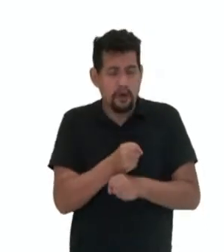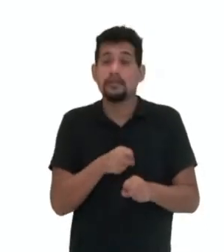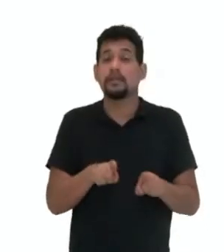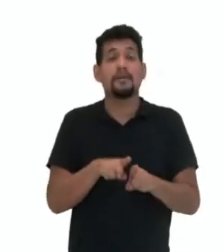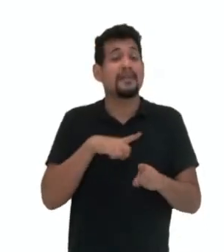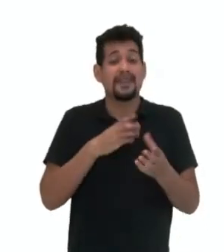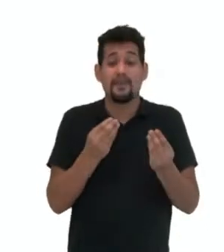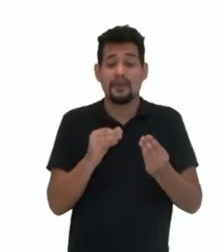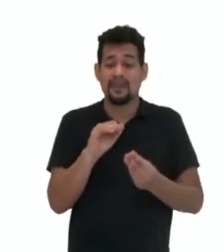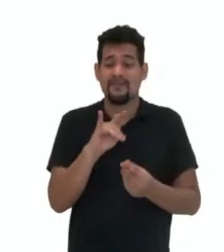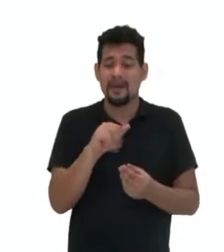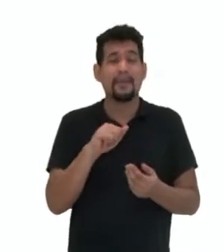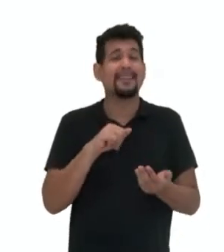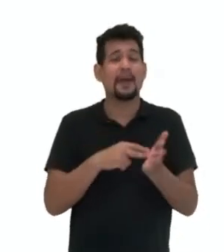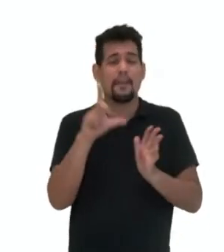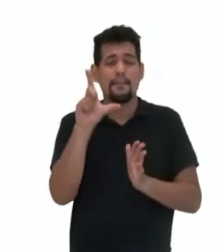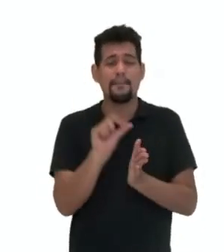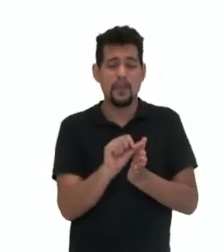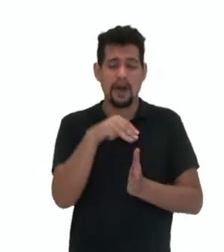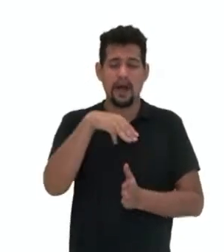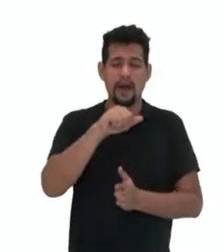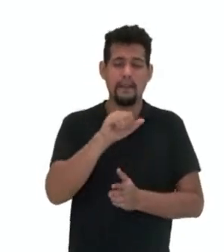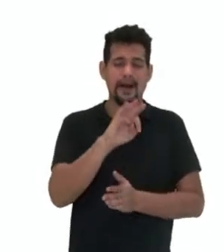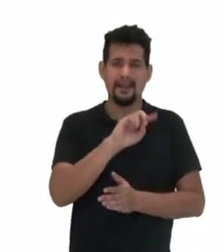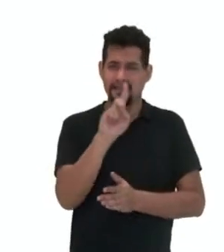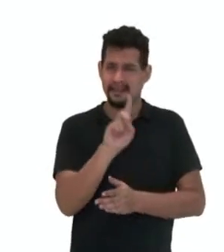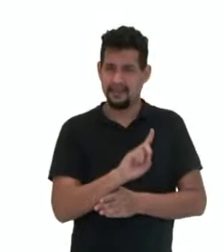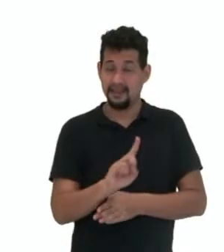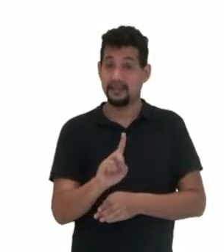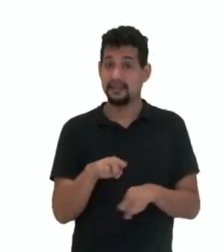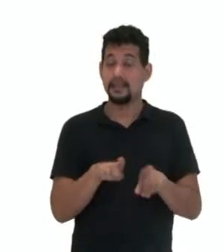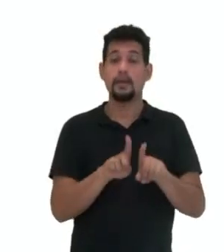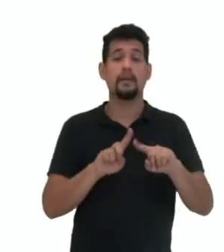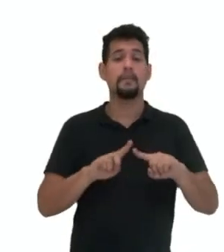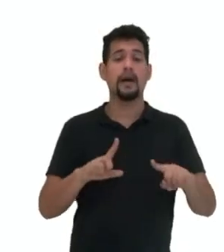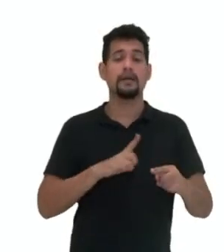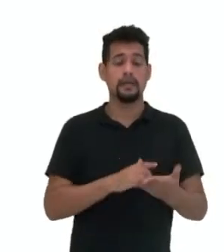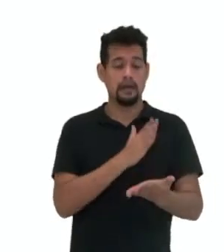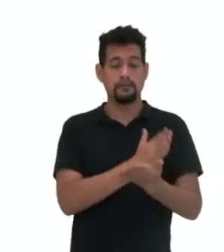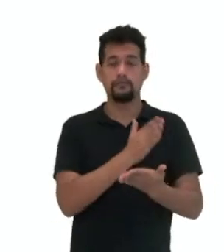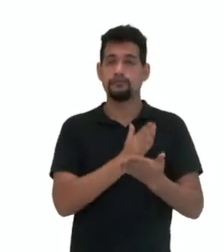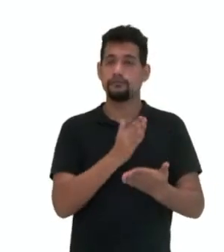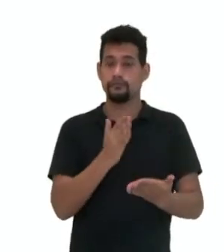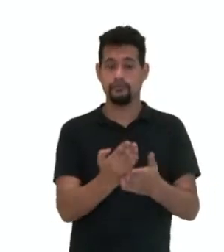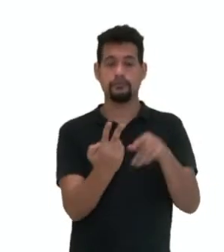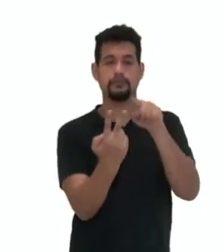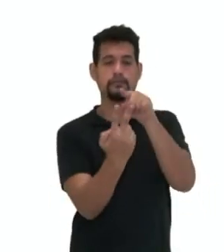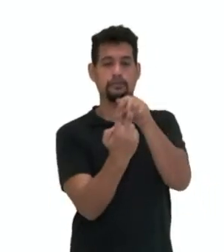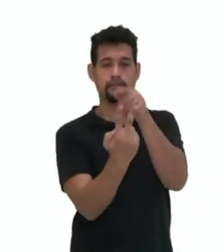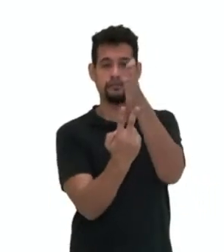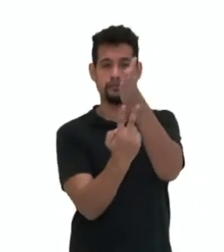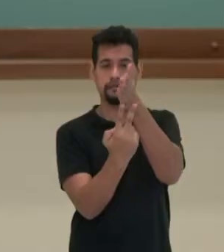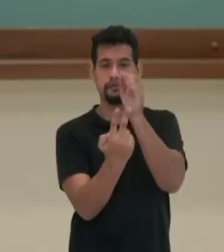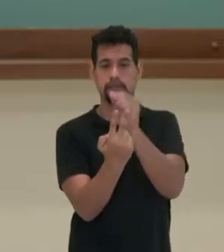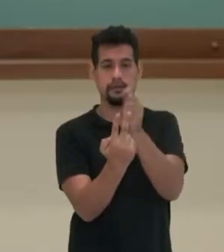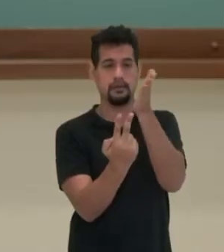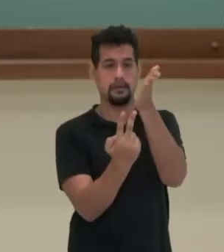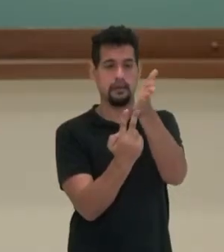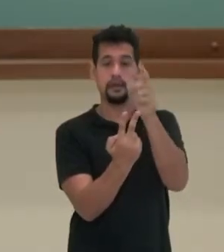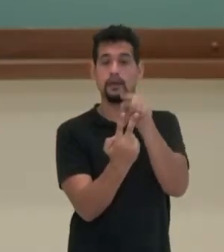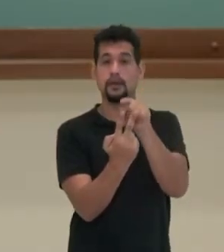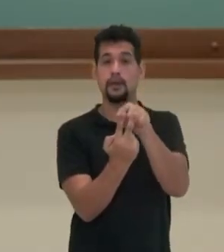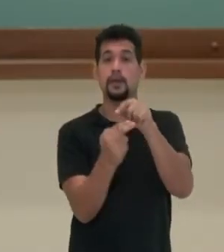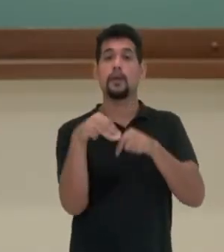fibras, ele tem pouca matriz extracelular. E ele é dividido em dois tipos, em